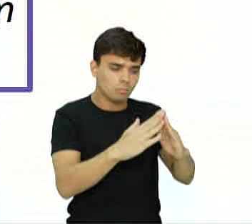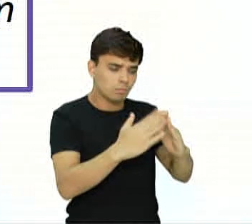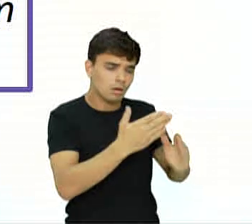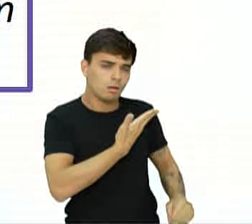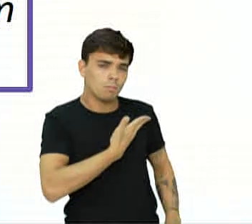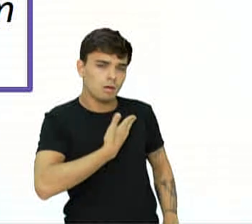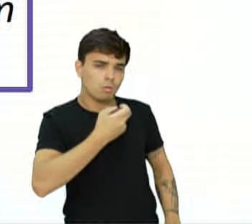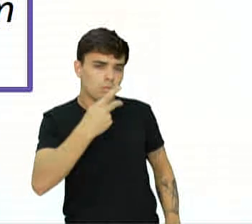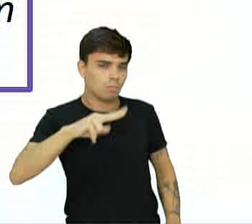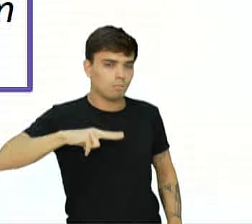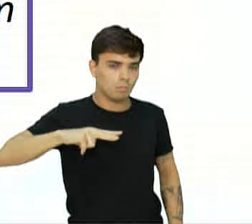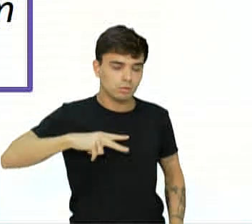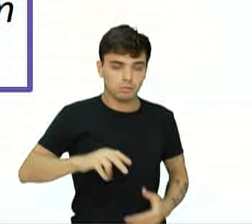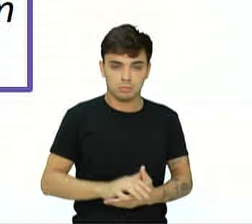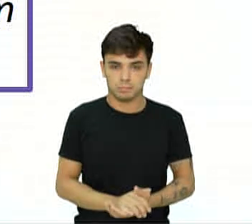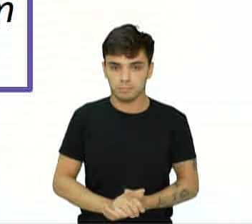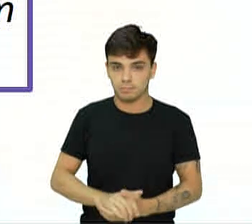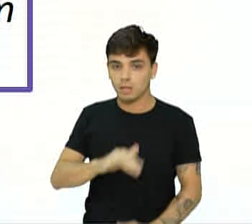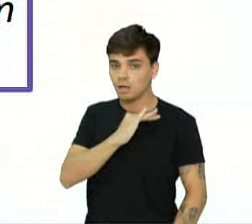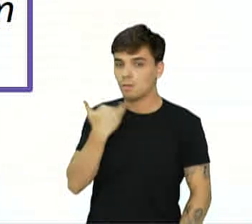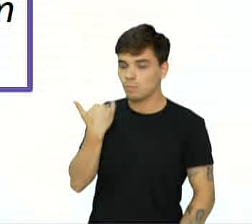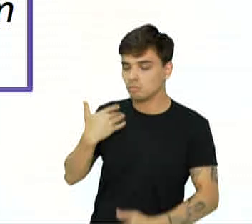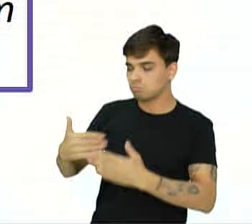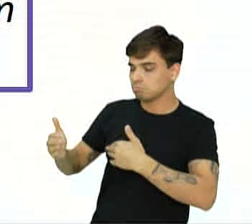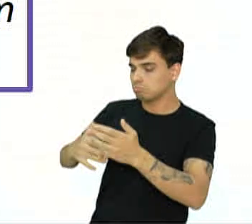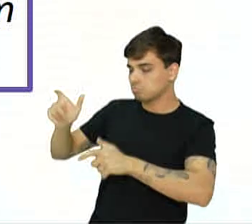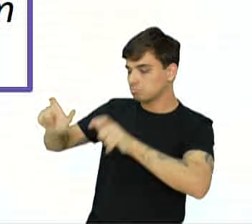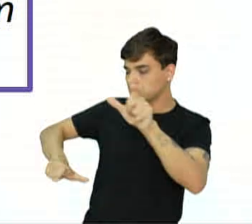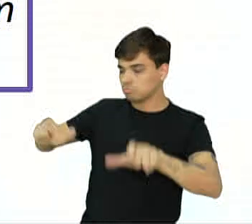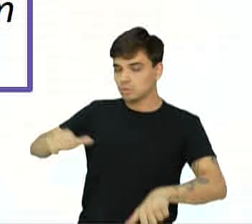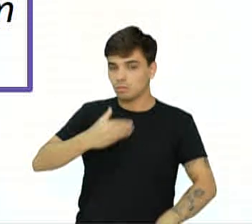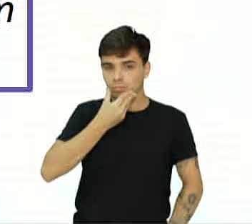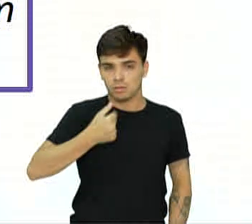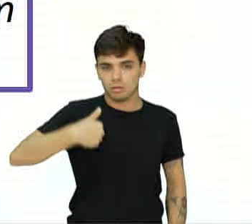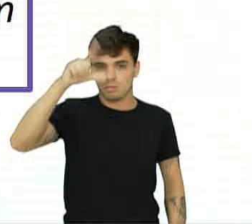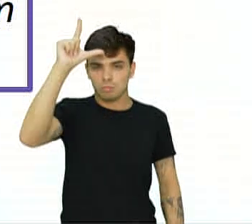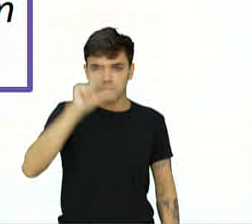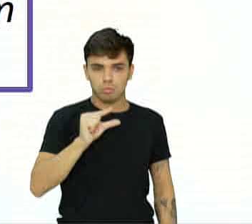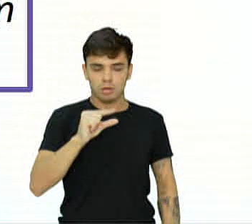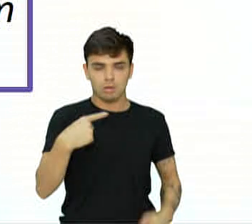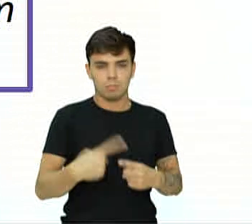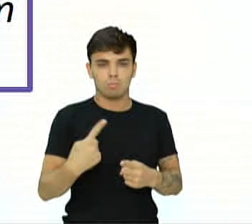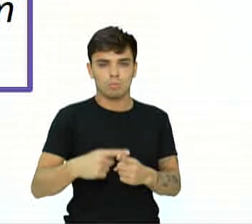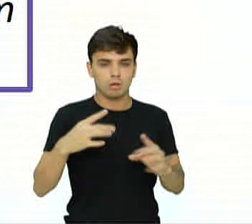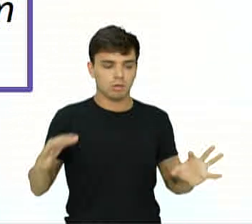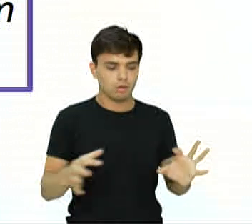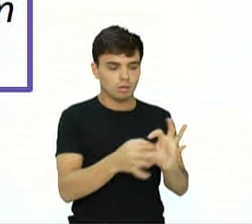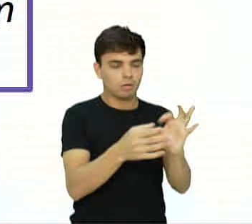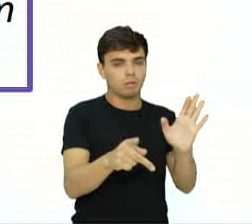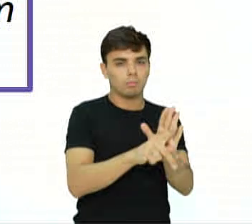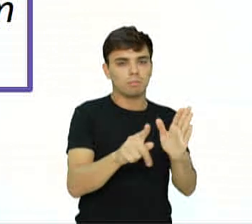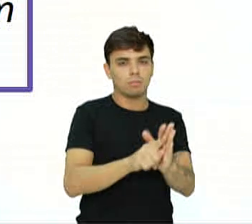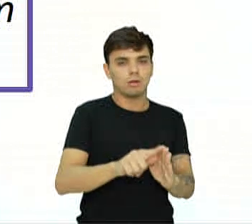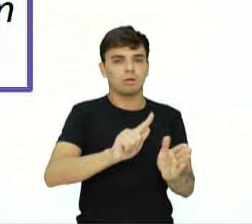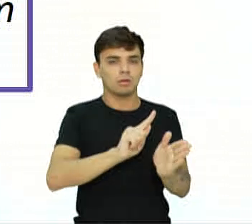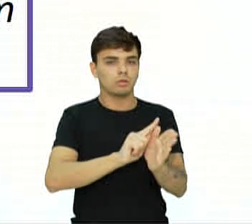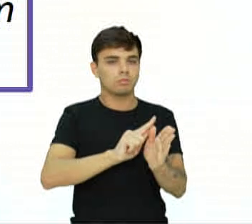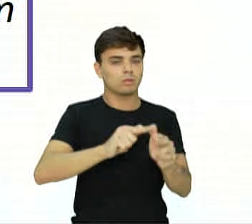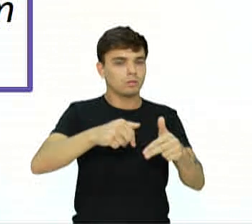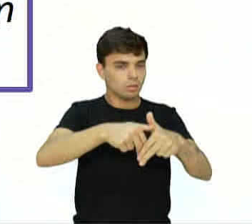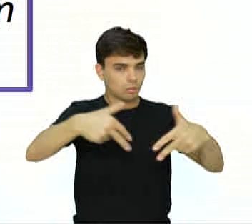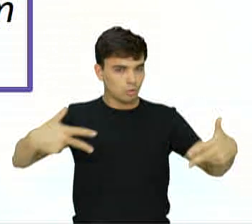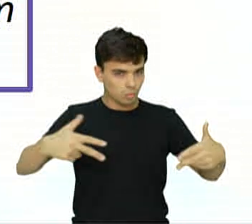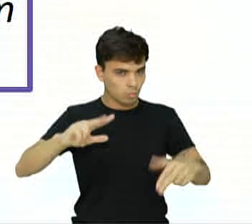teu próprio. A morte de qualquer homem me diminui, porque sou parte do gênero